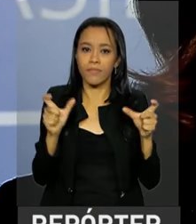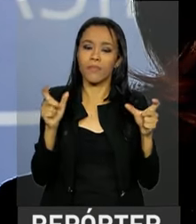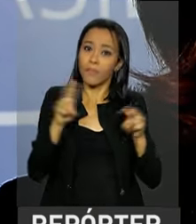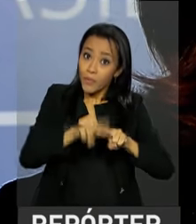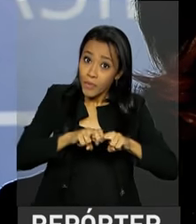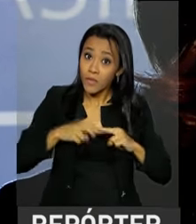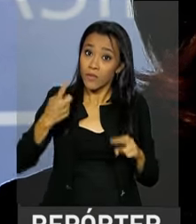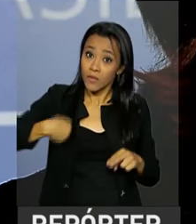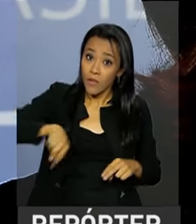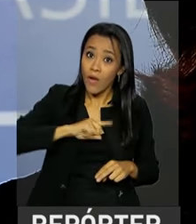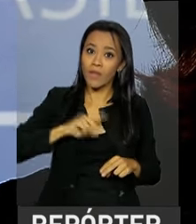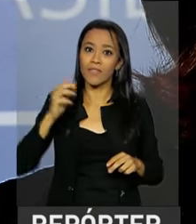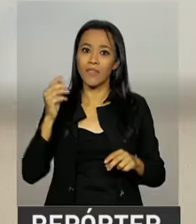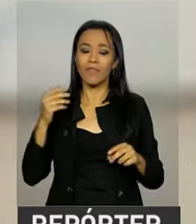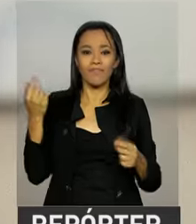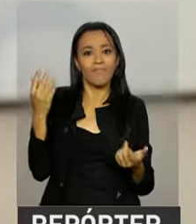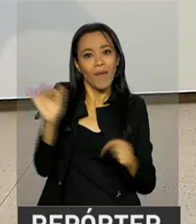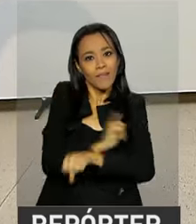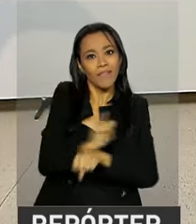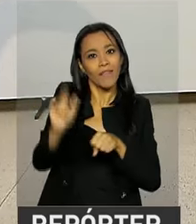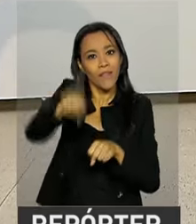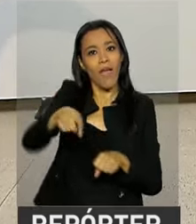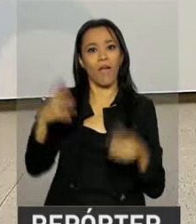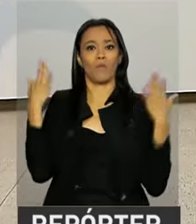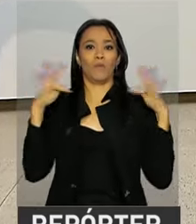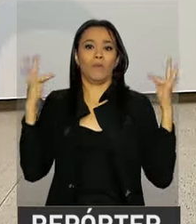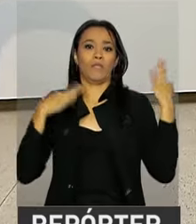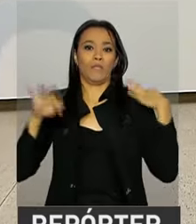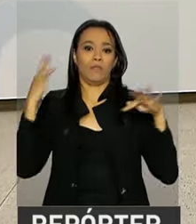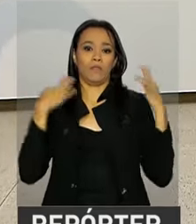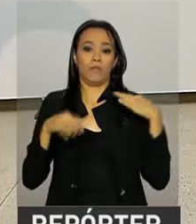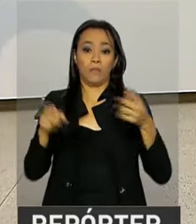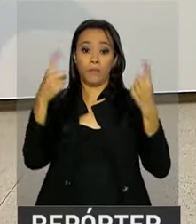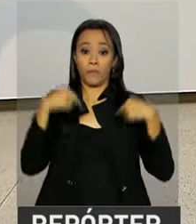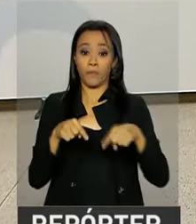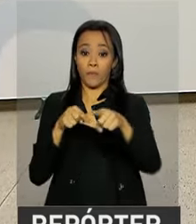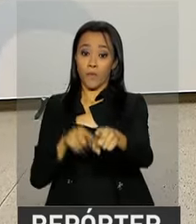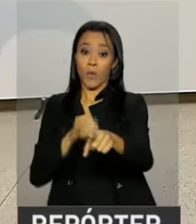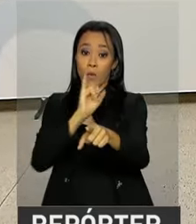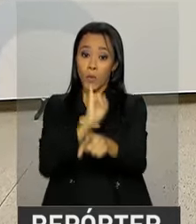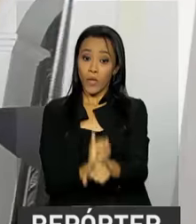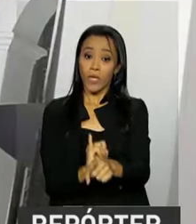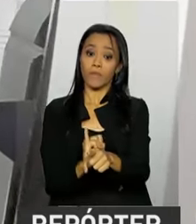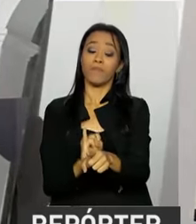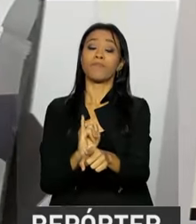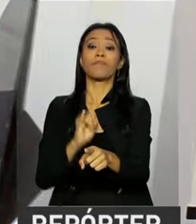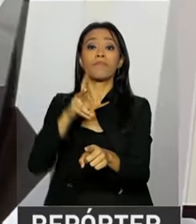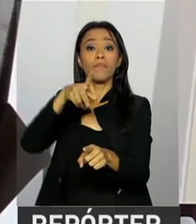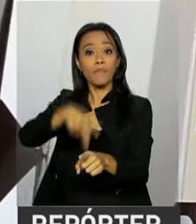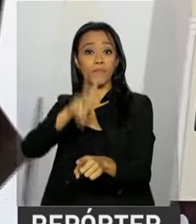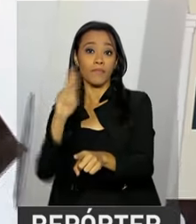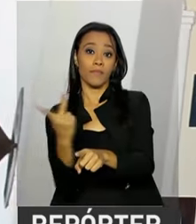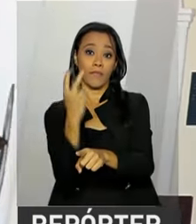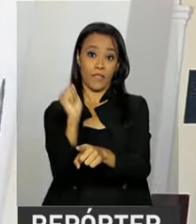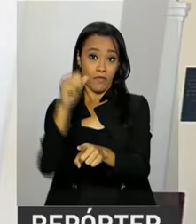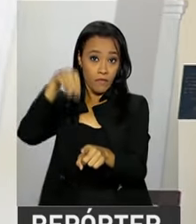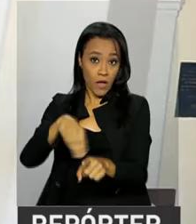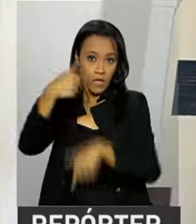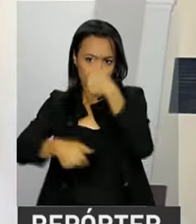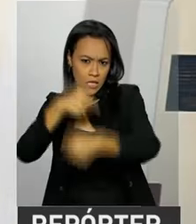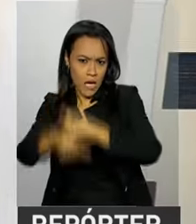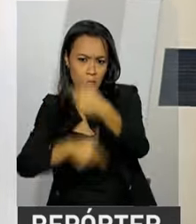nossa vocação é o turismo. O IFAM, Instituto do Patrimônio Histórico e Natural, vem se dedicando nos